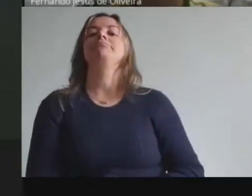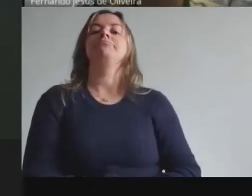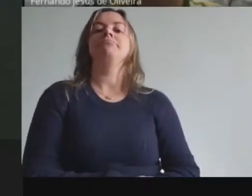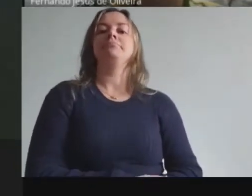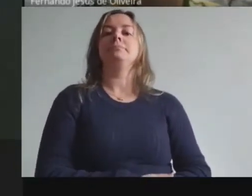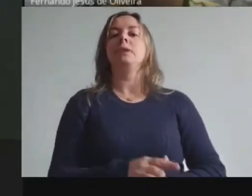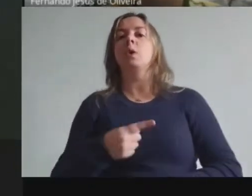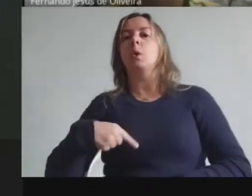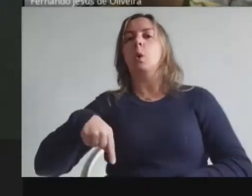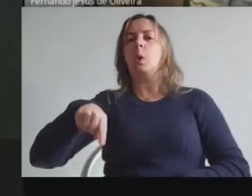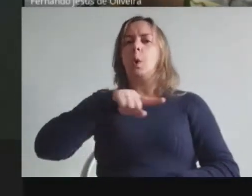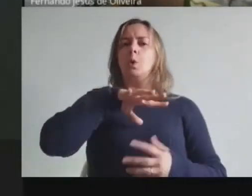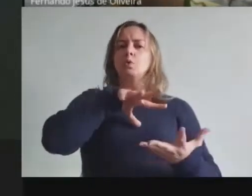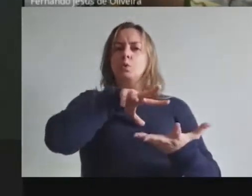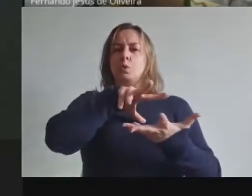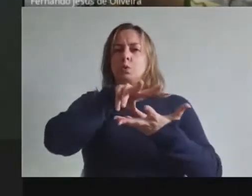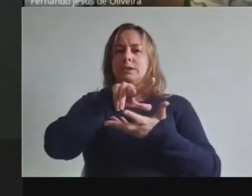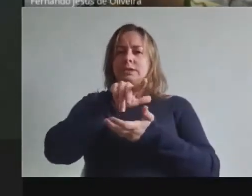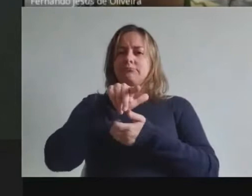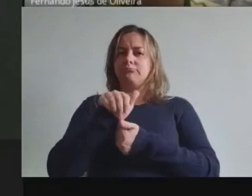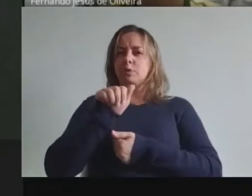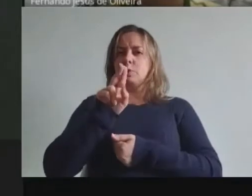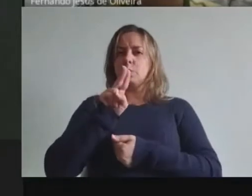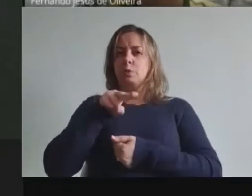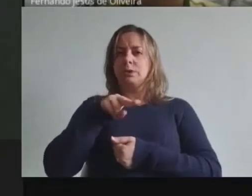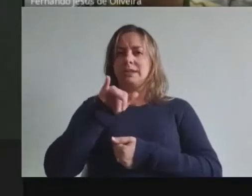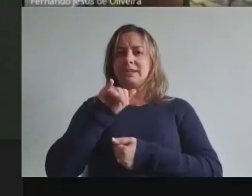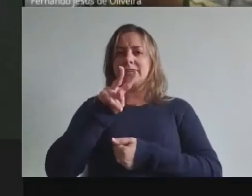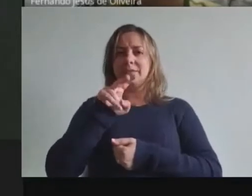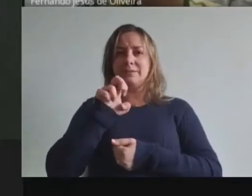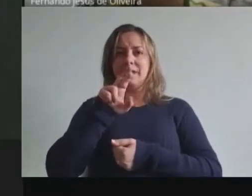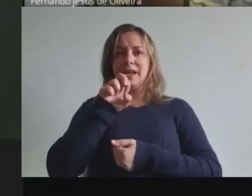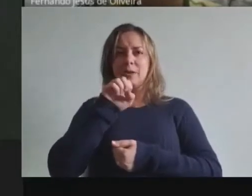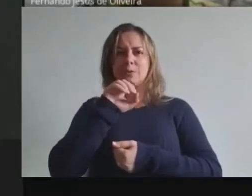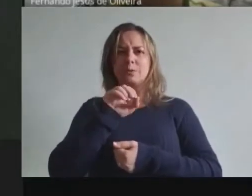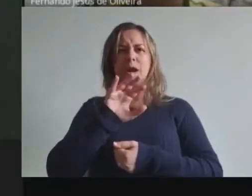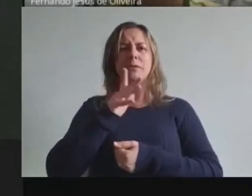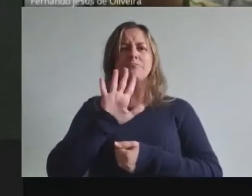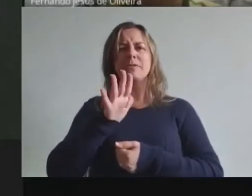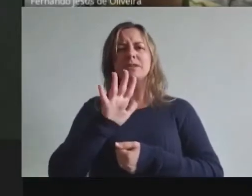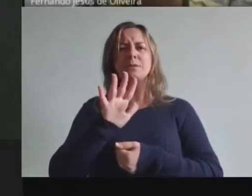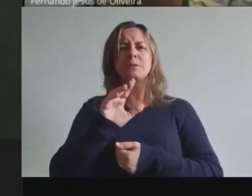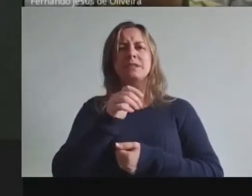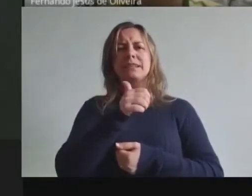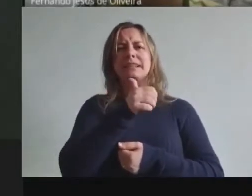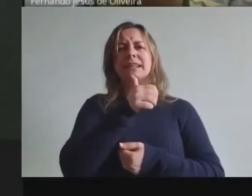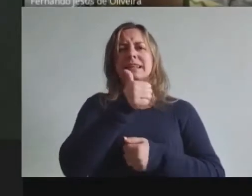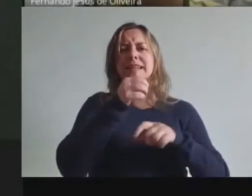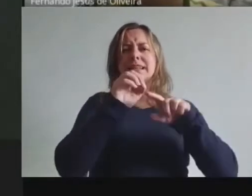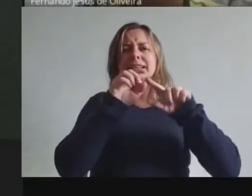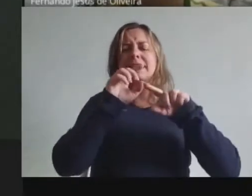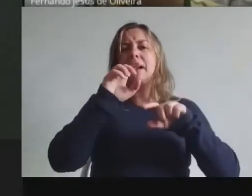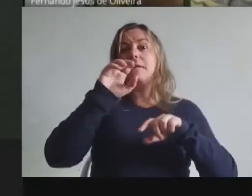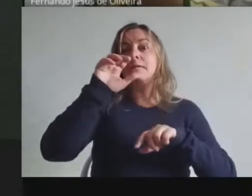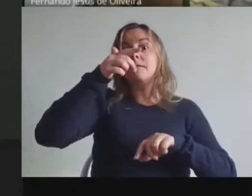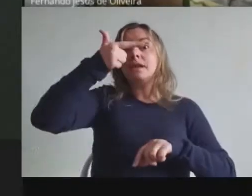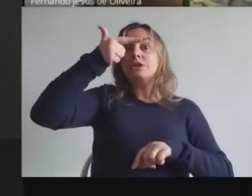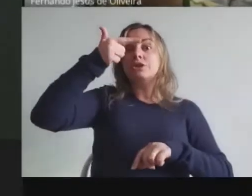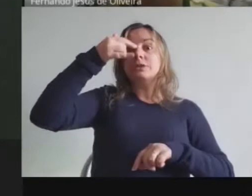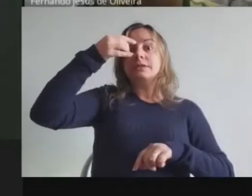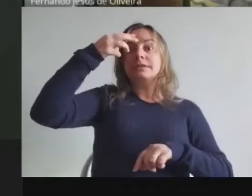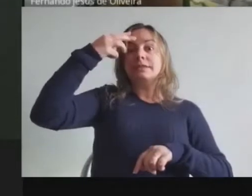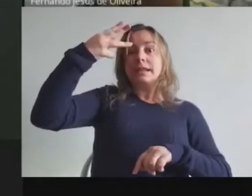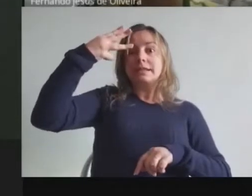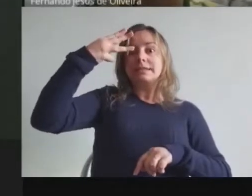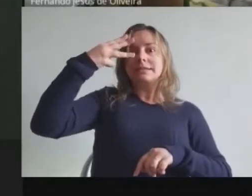universo observável tem cerca de 10 a 23 quilômetros, né? Que seriam 23 zeros, ok? É